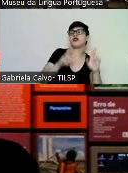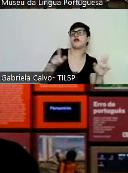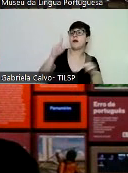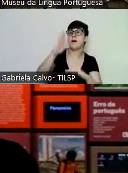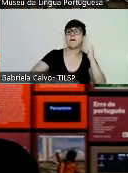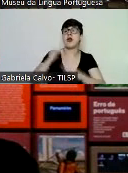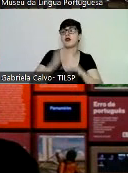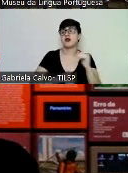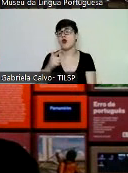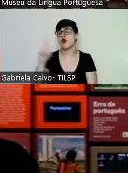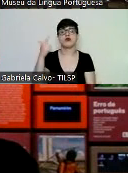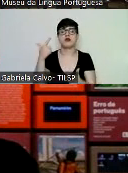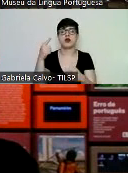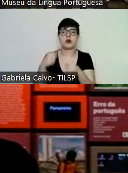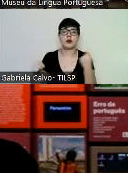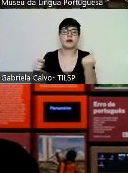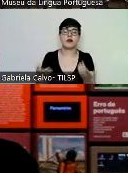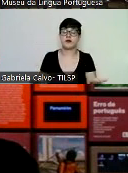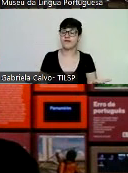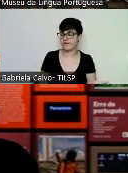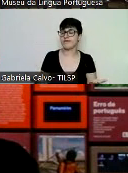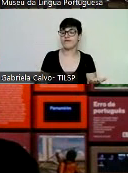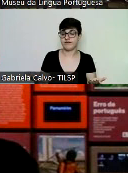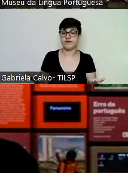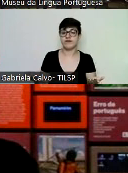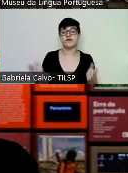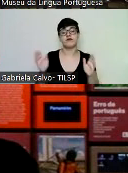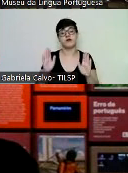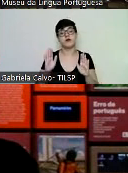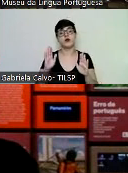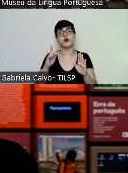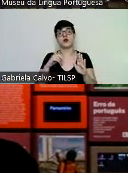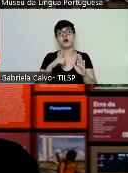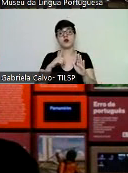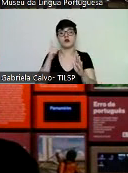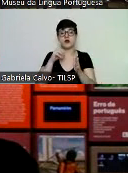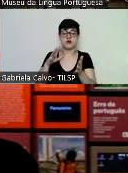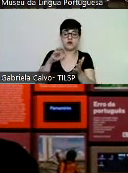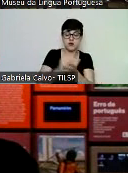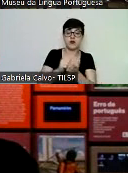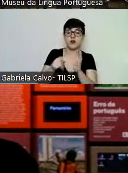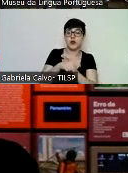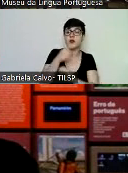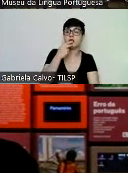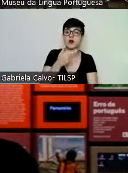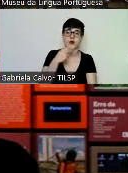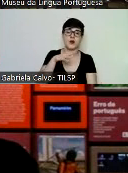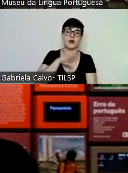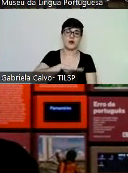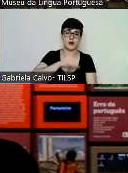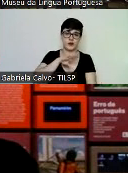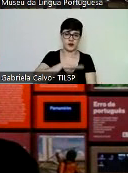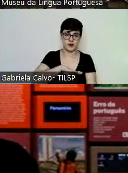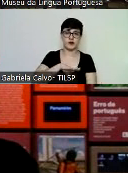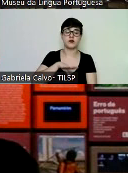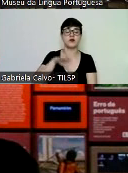responsabilidade sociocultural como recurso né então a procuração do Repertório patrimonial da língua portuguesa como recurso para